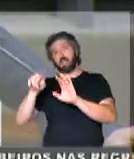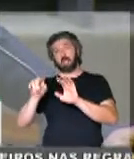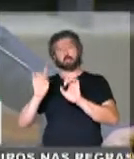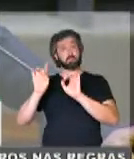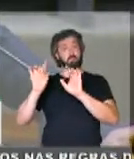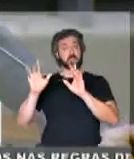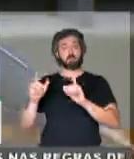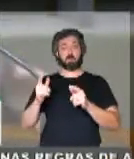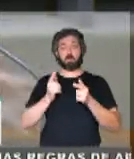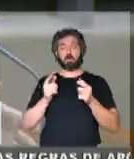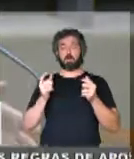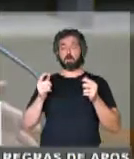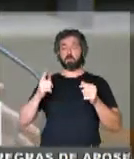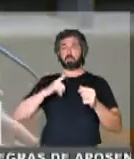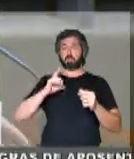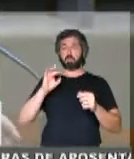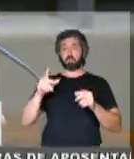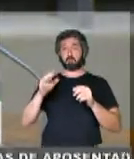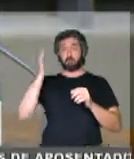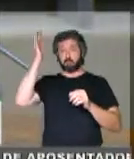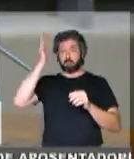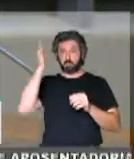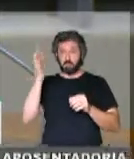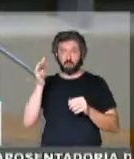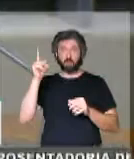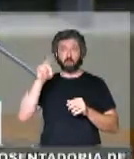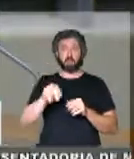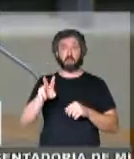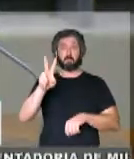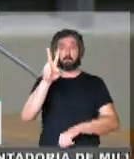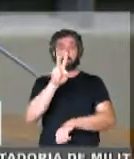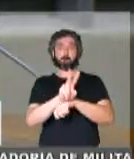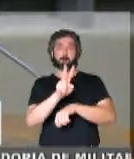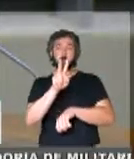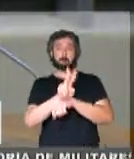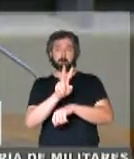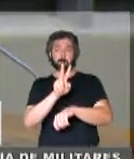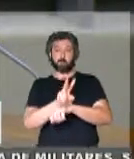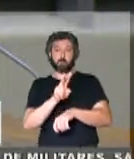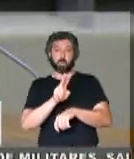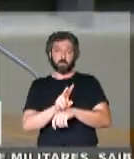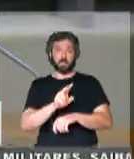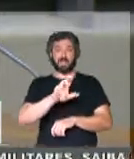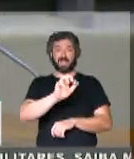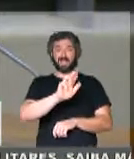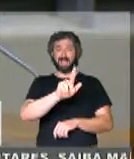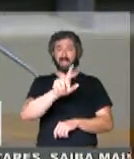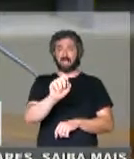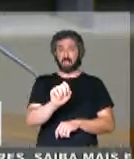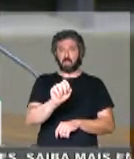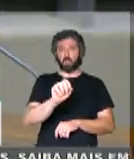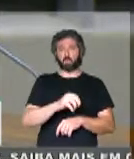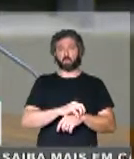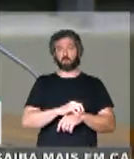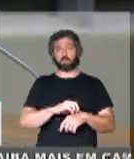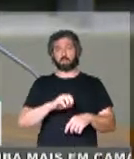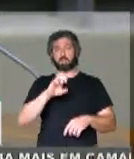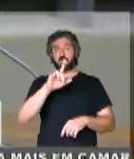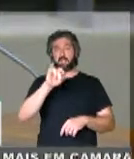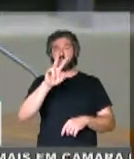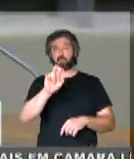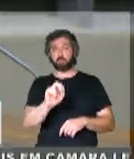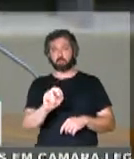privilégio que, na teoria, deveria servir para proteger o cargo eletivo